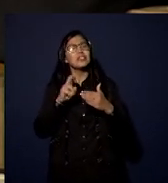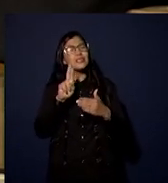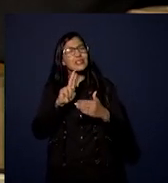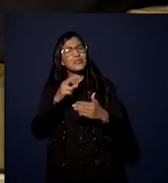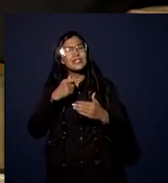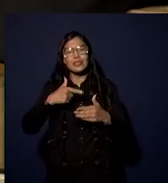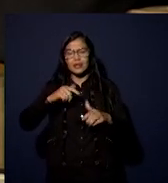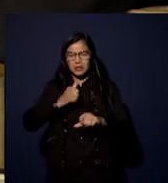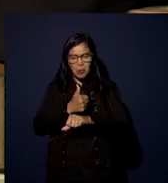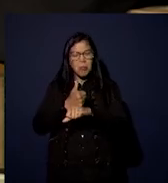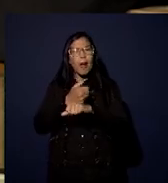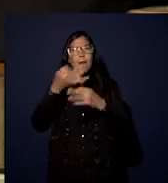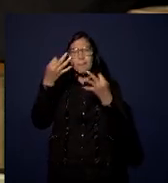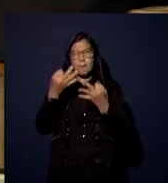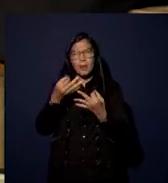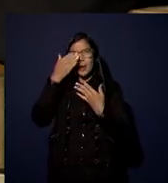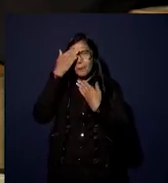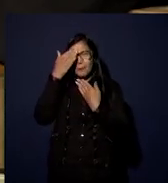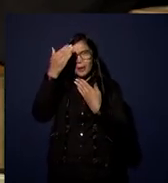Vitória obrigado